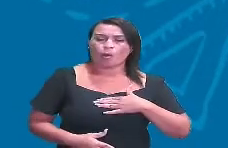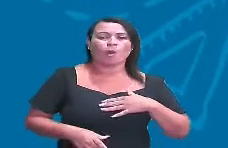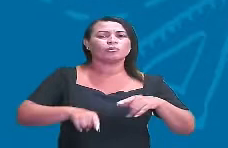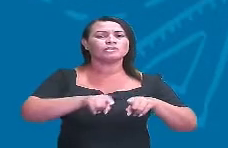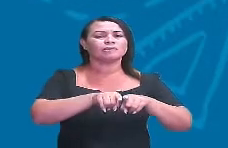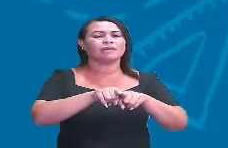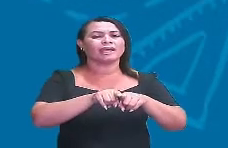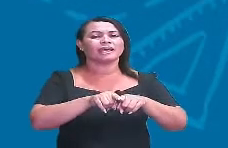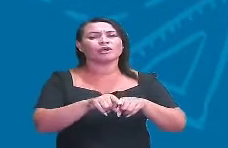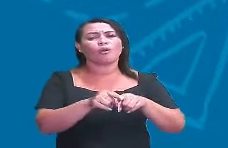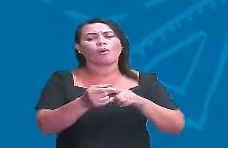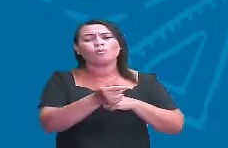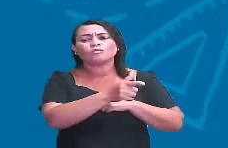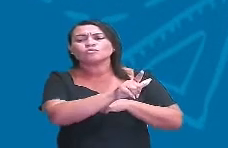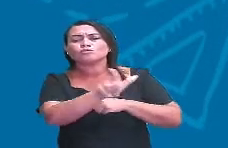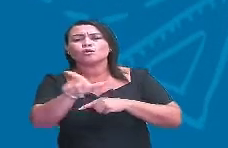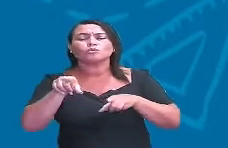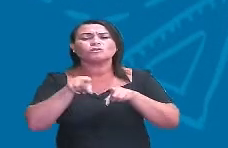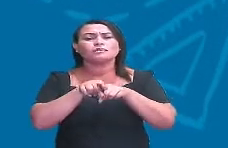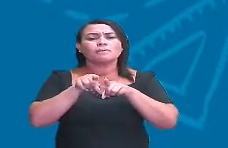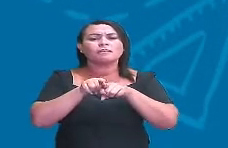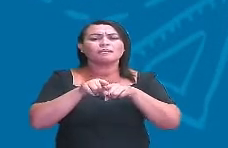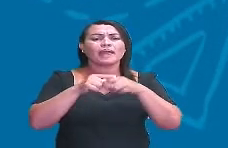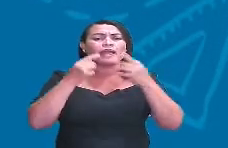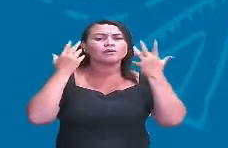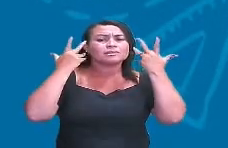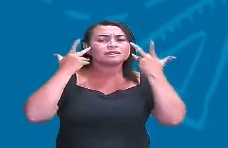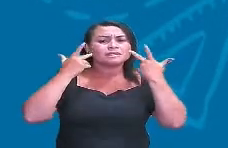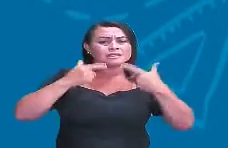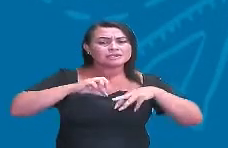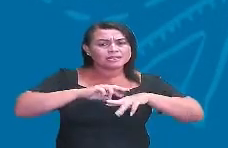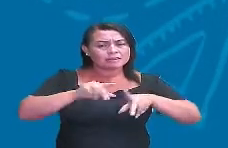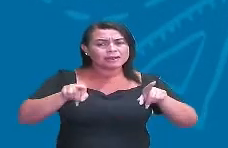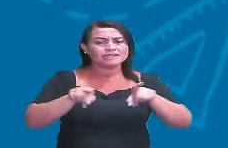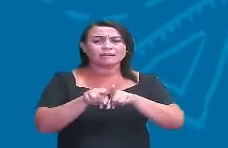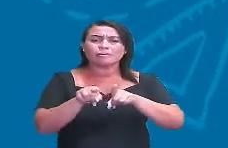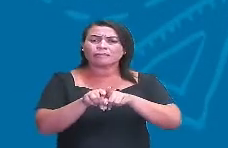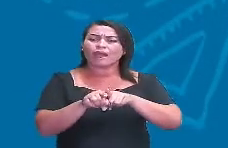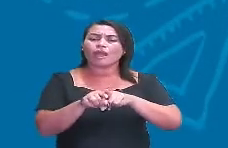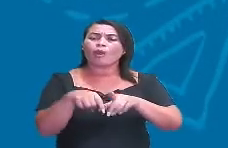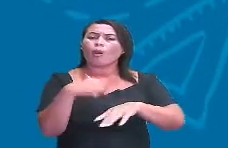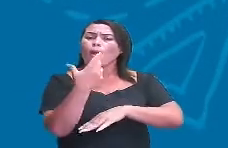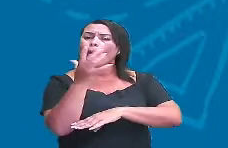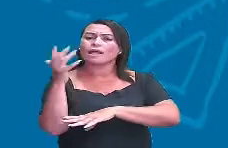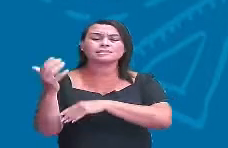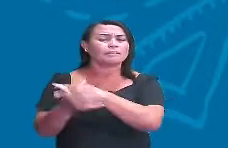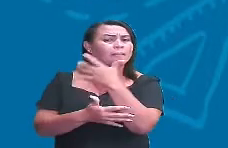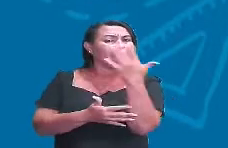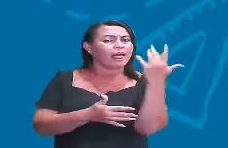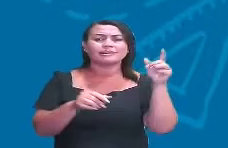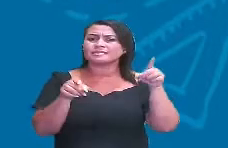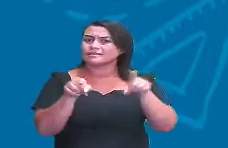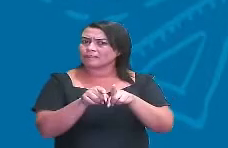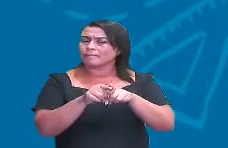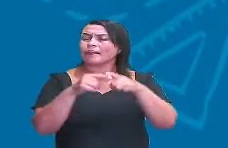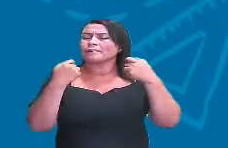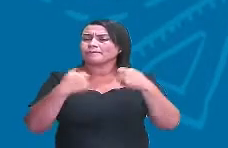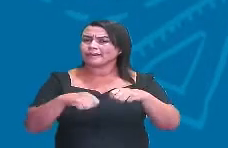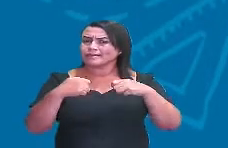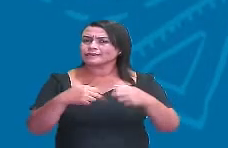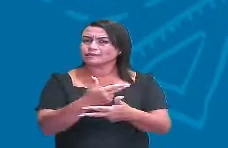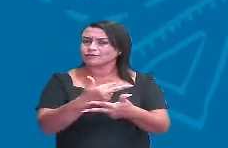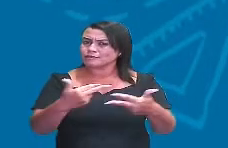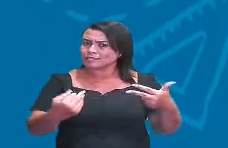outros animais, com os outros bichinhos, com as plantas, não seria diferente. Todos esses seres vivos também precisam